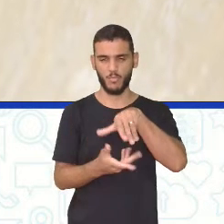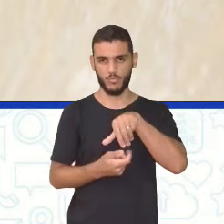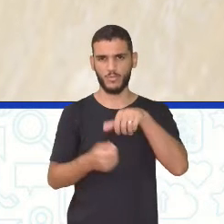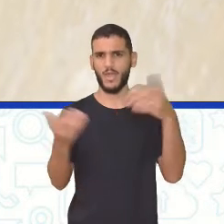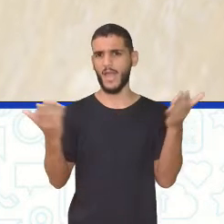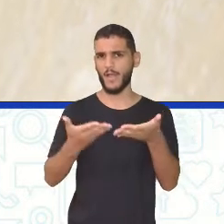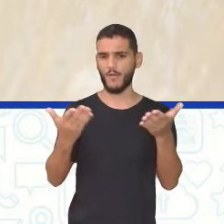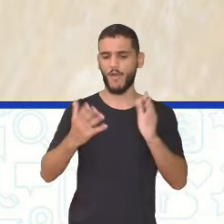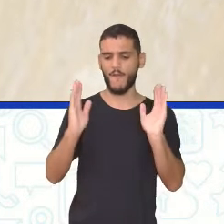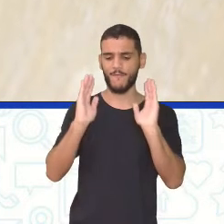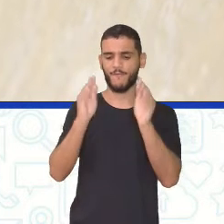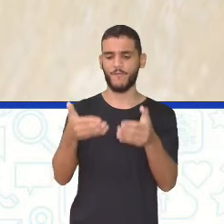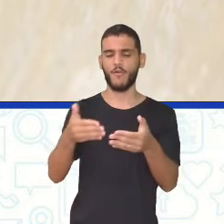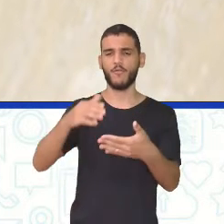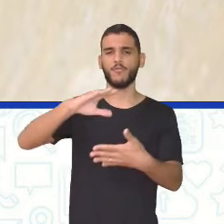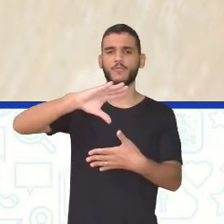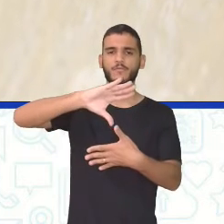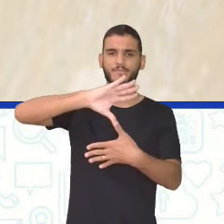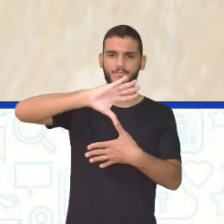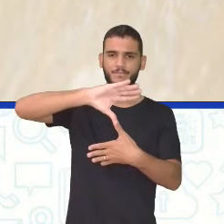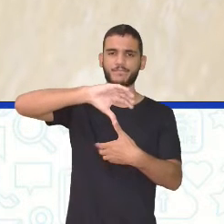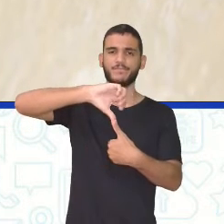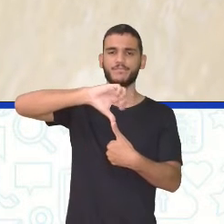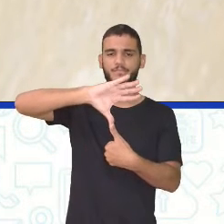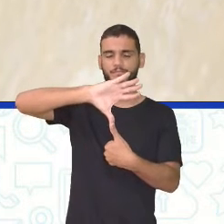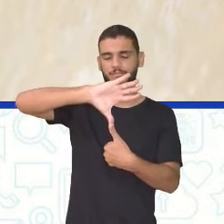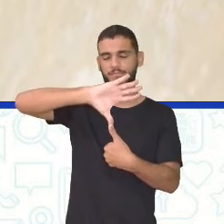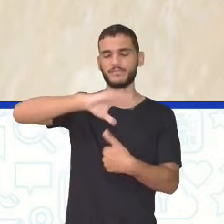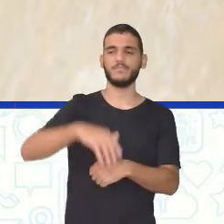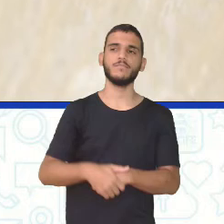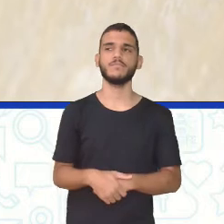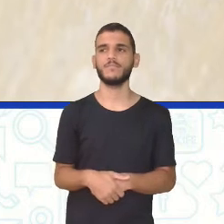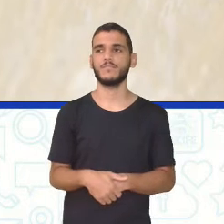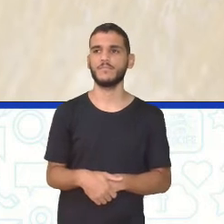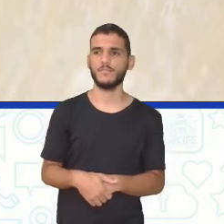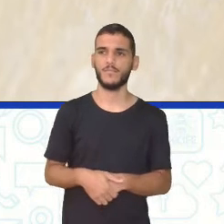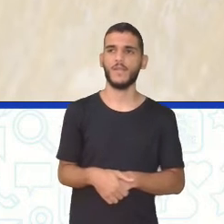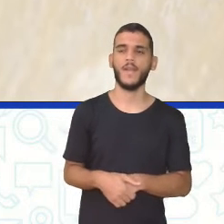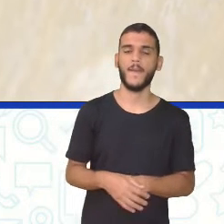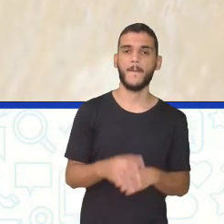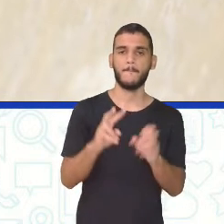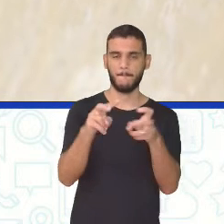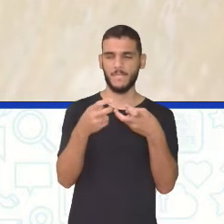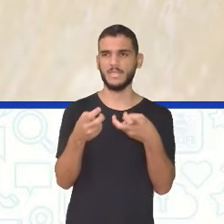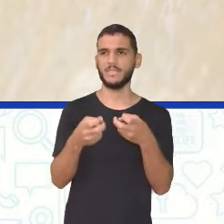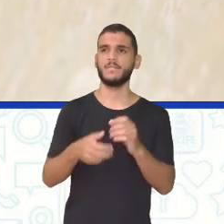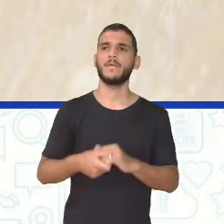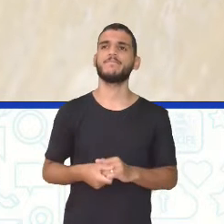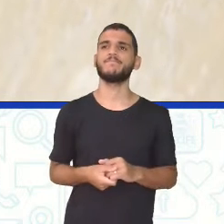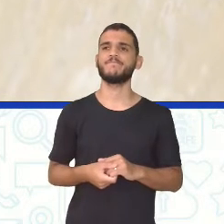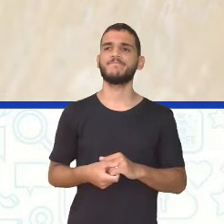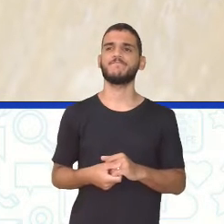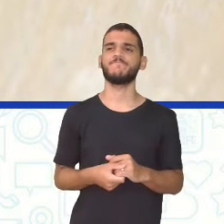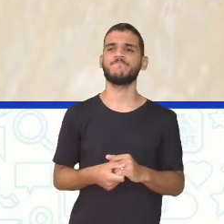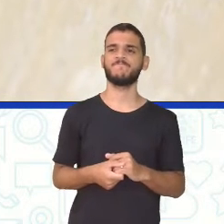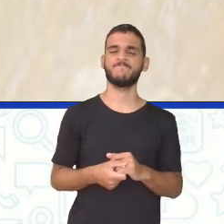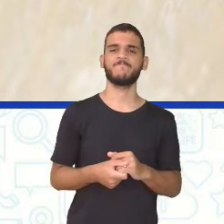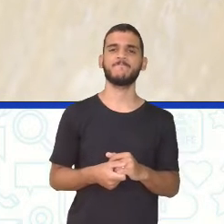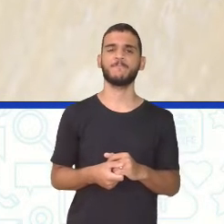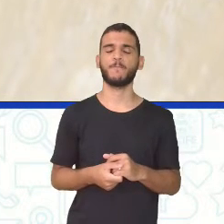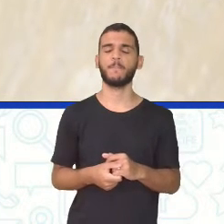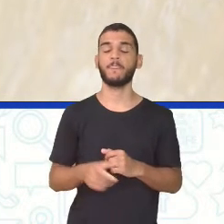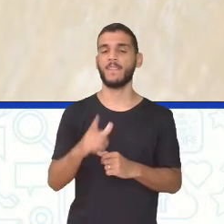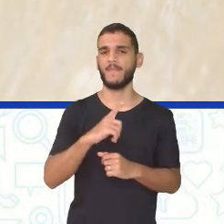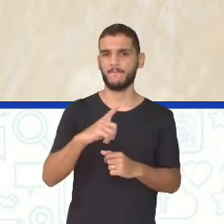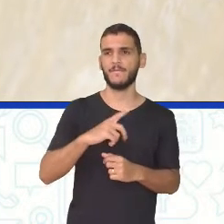gente vai o quê? Afunilando. Vai descendo. Então, para perceber essa noção da escala, aqui a gente tem, né, o